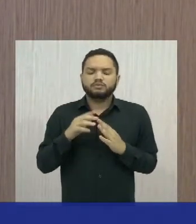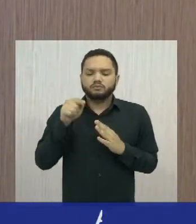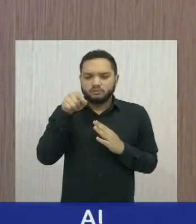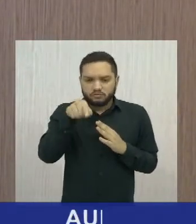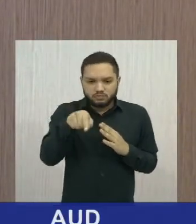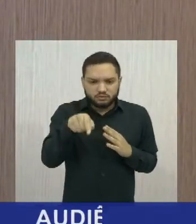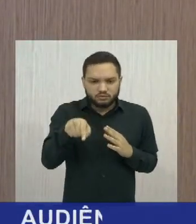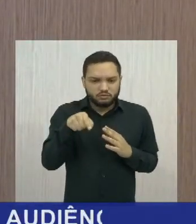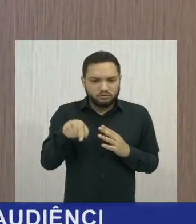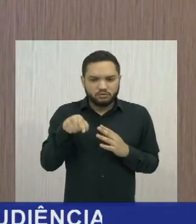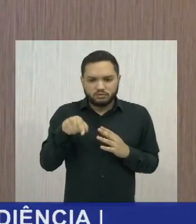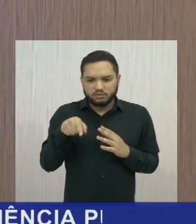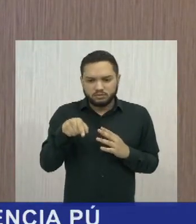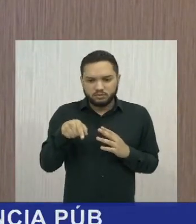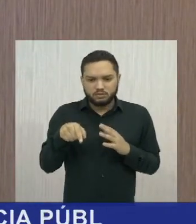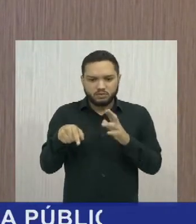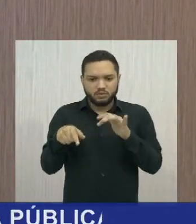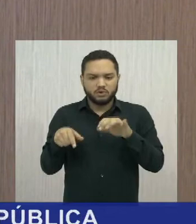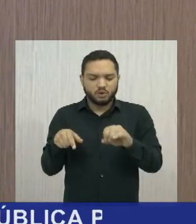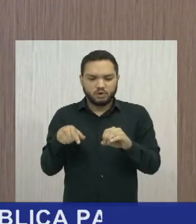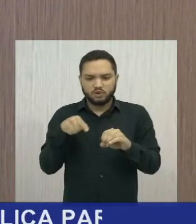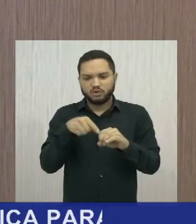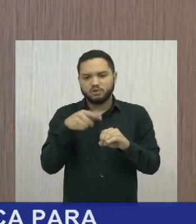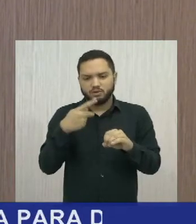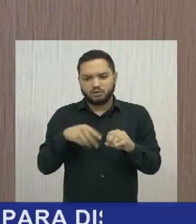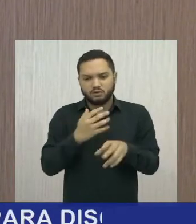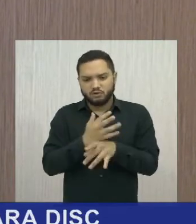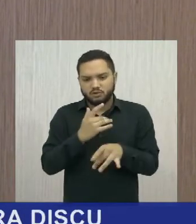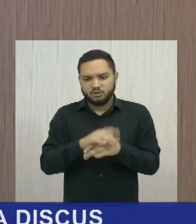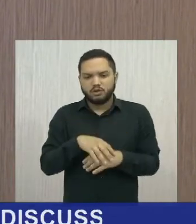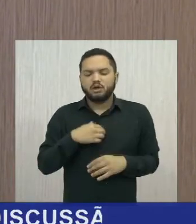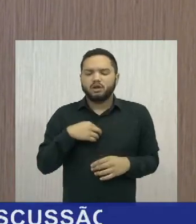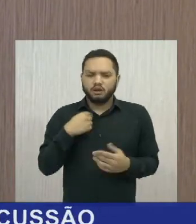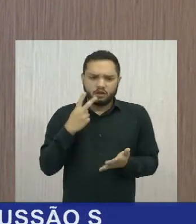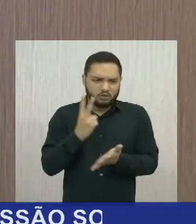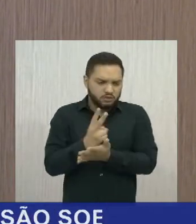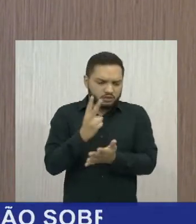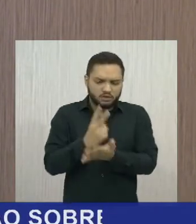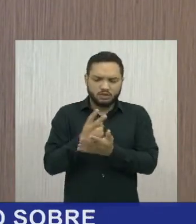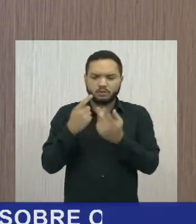um acúmulo, não é só o código da cidade, e eu tenho sido um crítico, quanto mais,